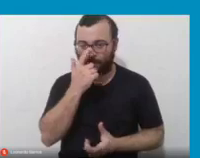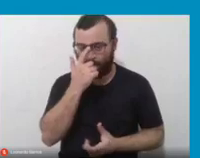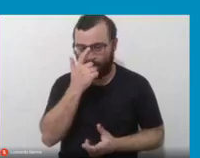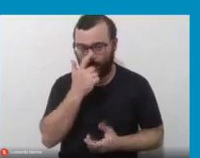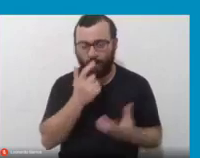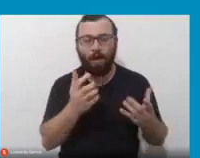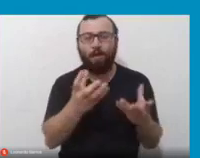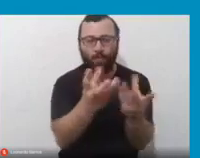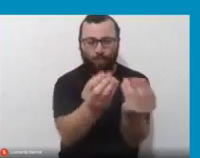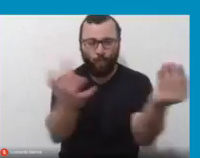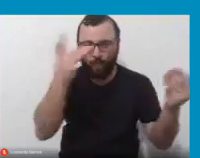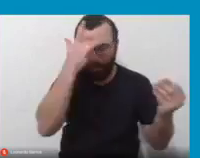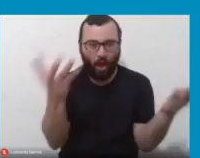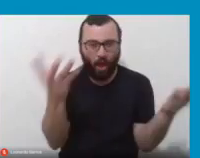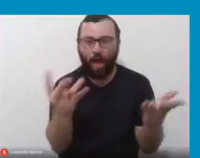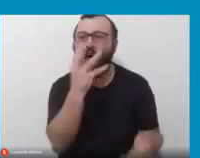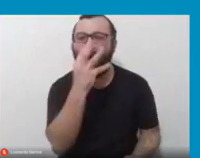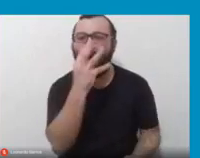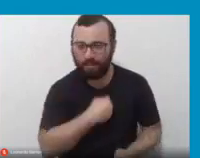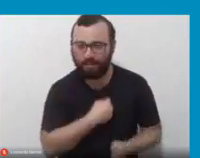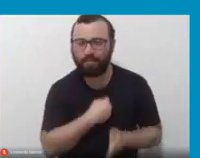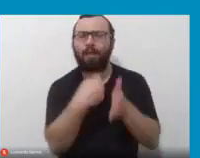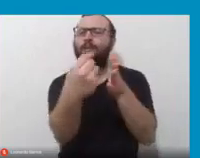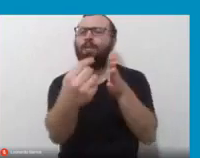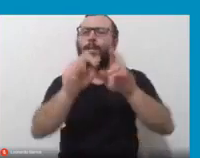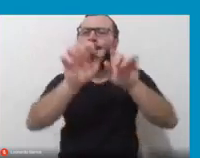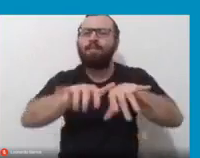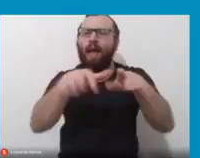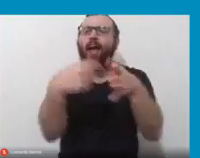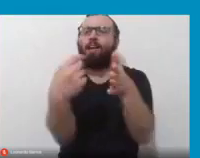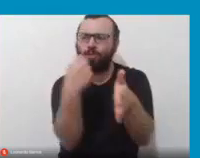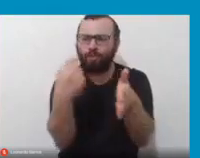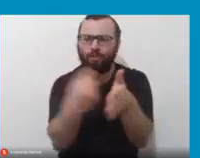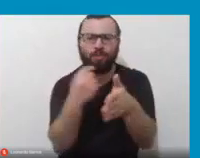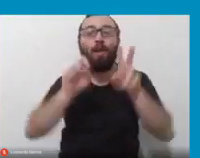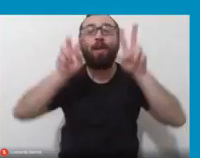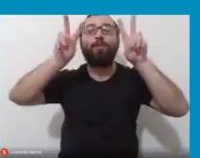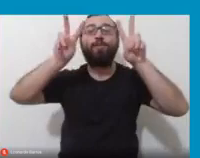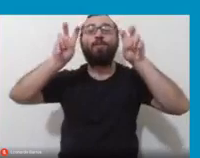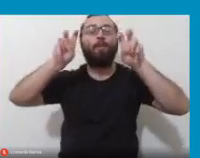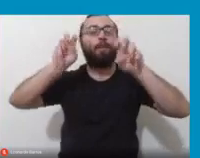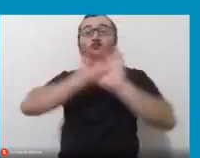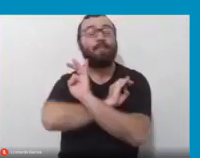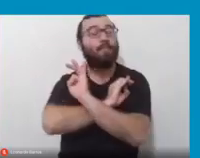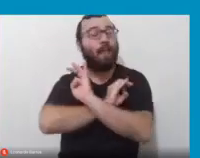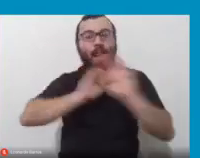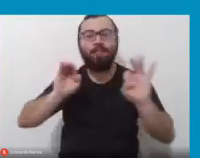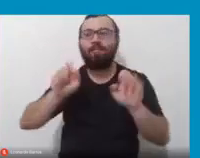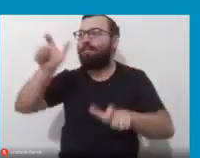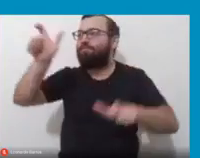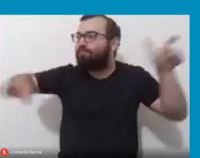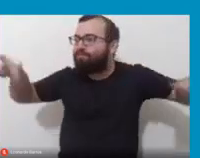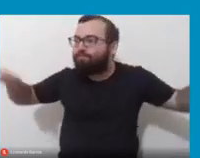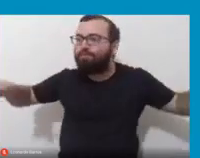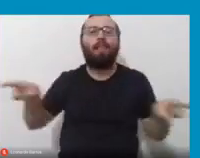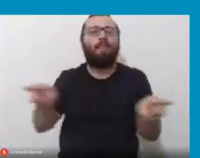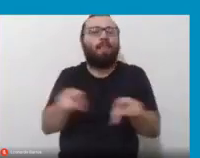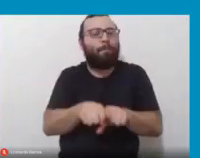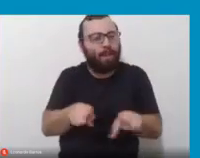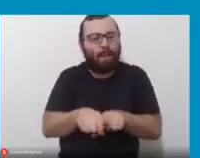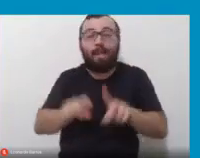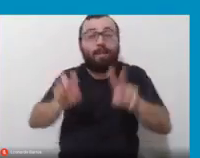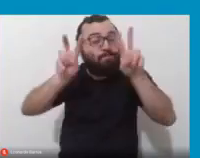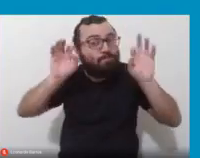nos assistem estão mandando mensagens sobre a excelência dos participantes e sobre a excelência do